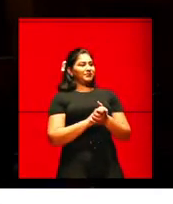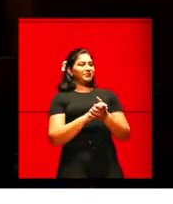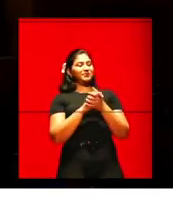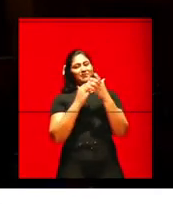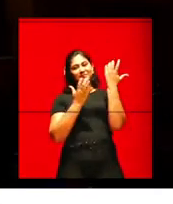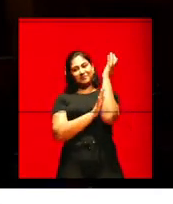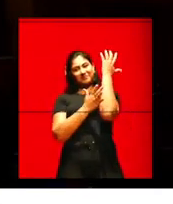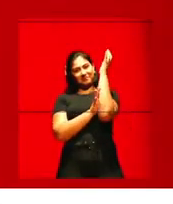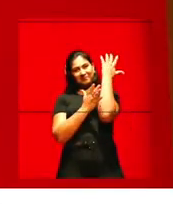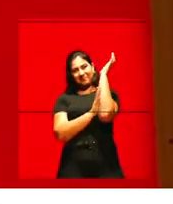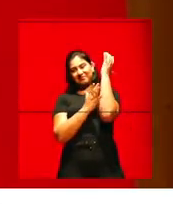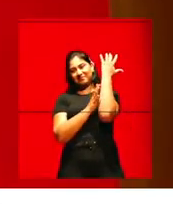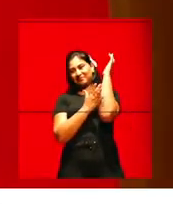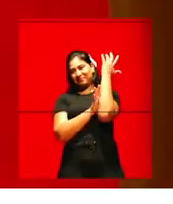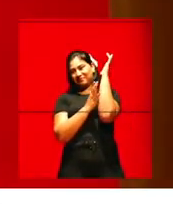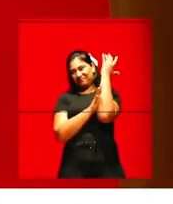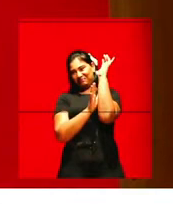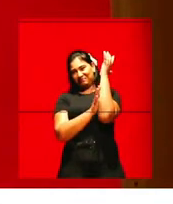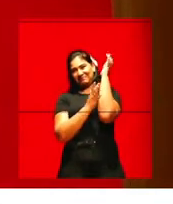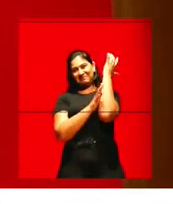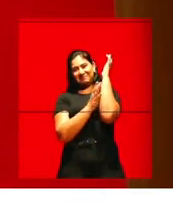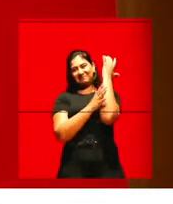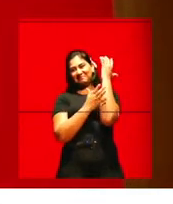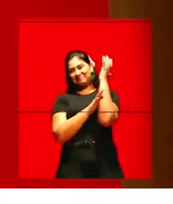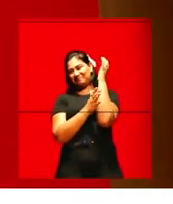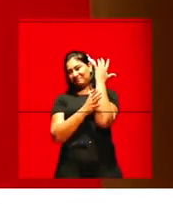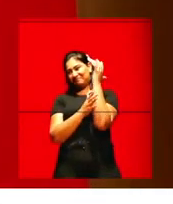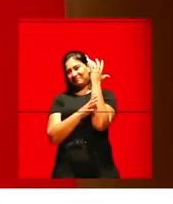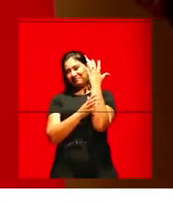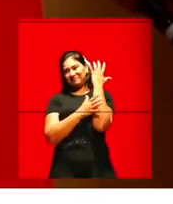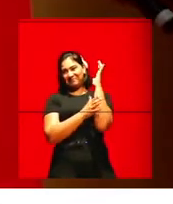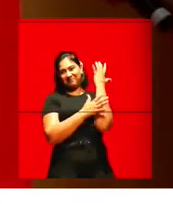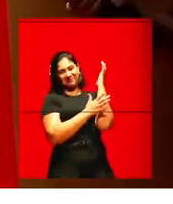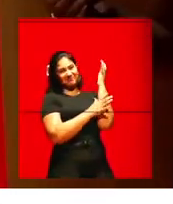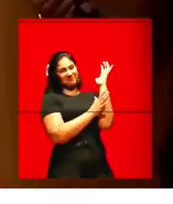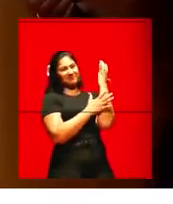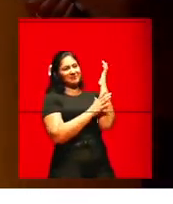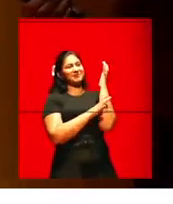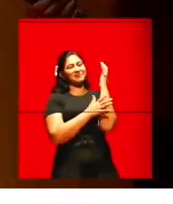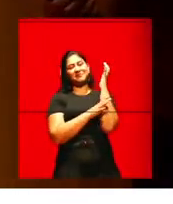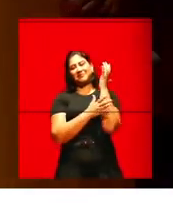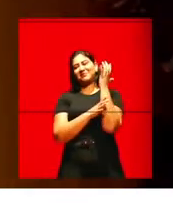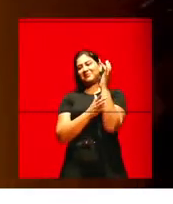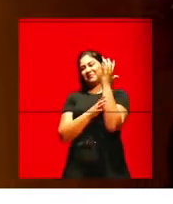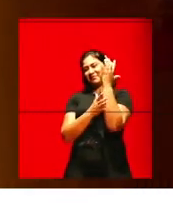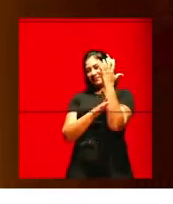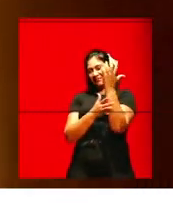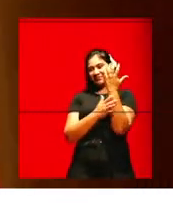Cadê as palmas? Isso! Vocês estão com sono, é?